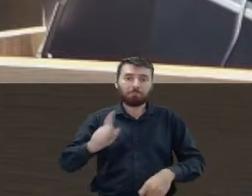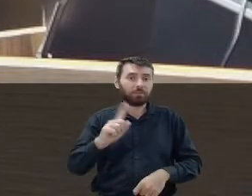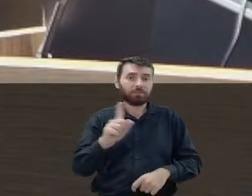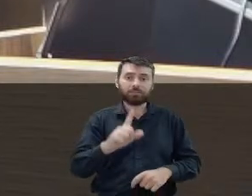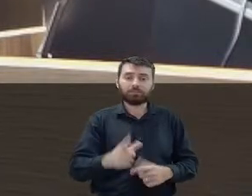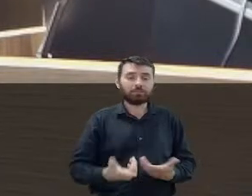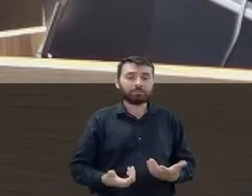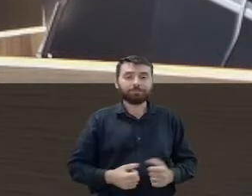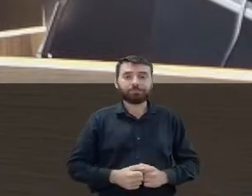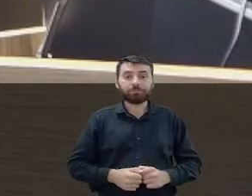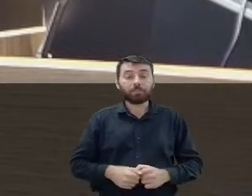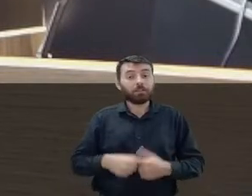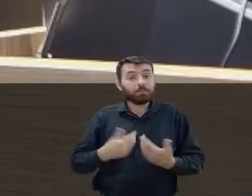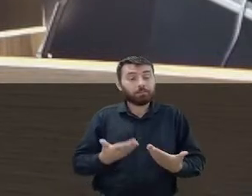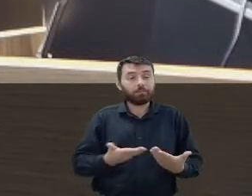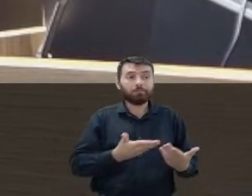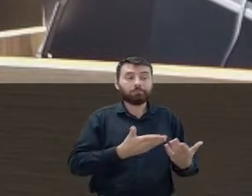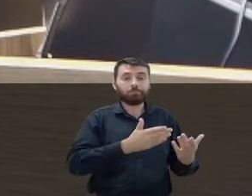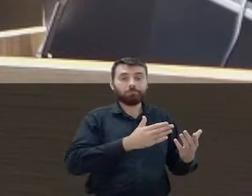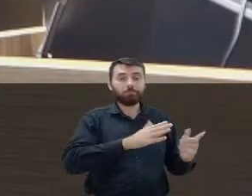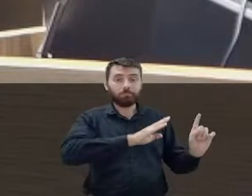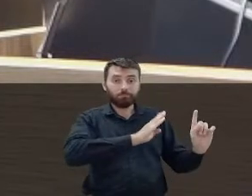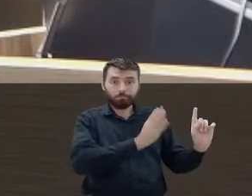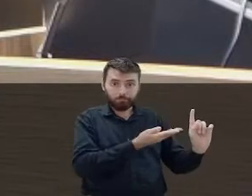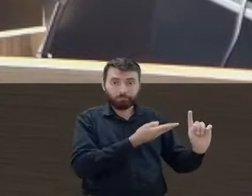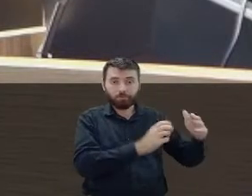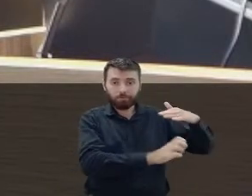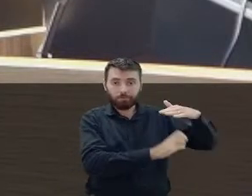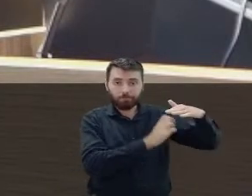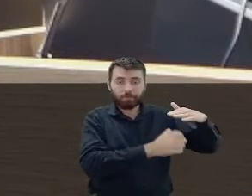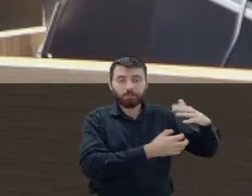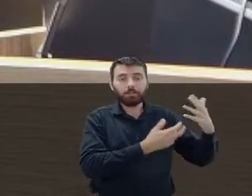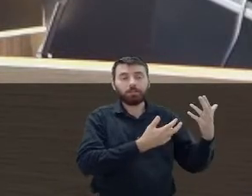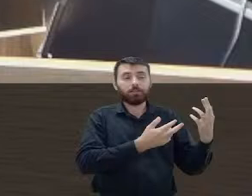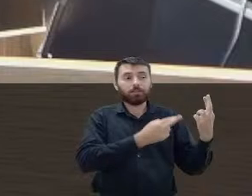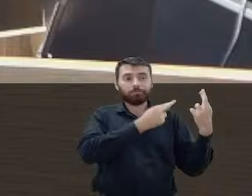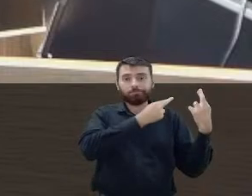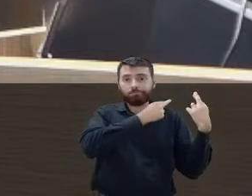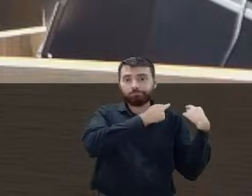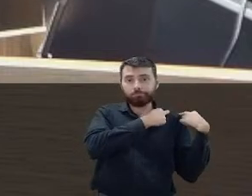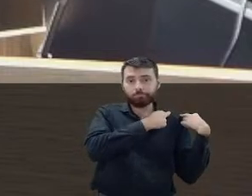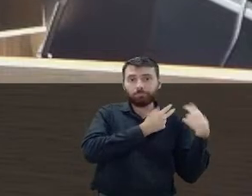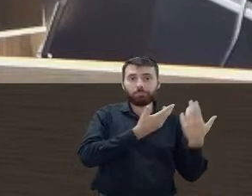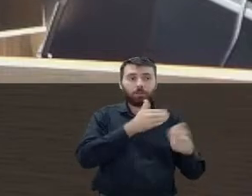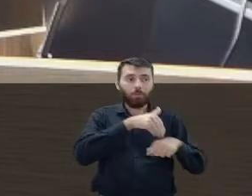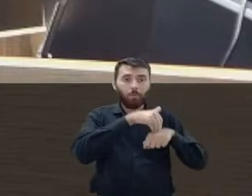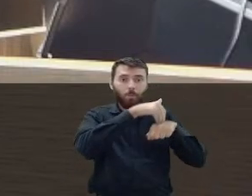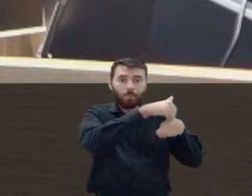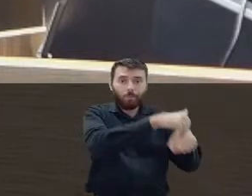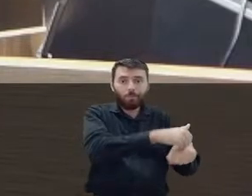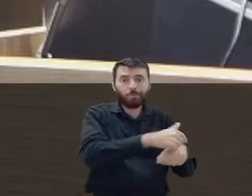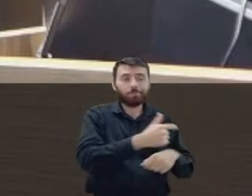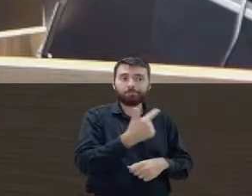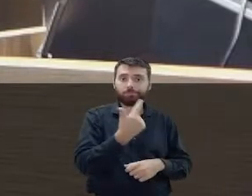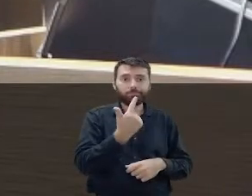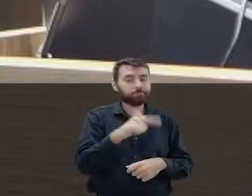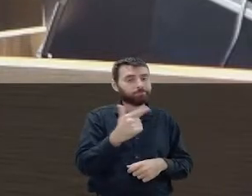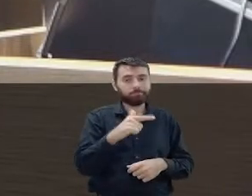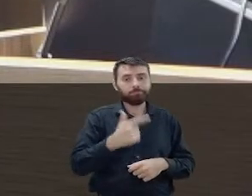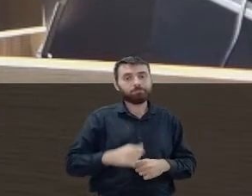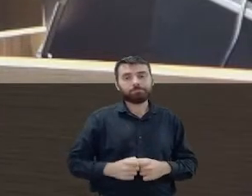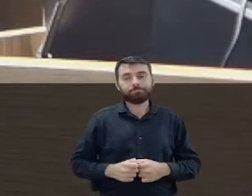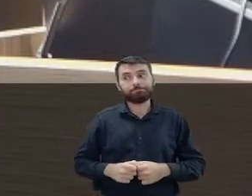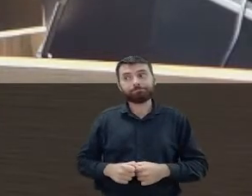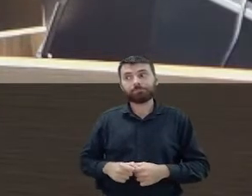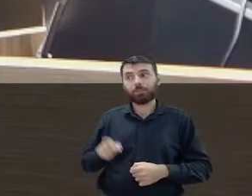à reclamada qualquer responsabilidade pelo período em que a reclamante, embora com alta previdenciária,